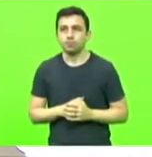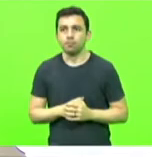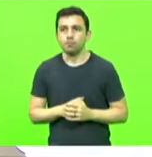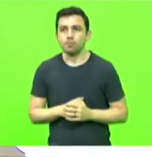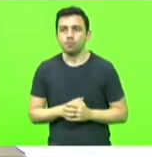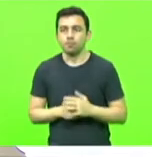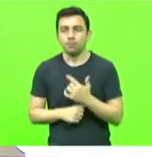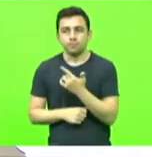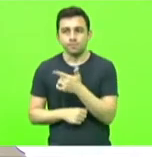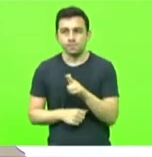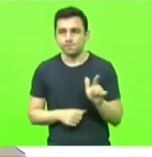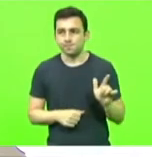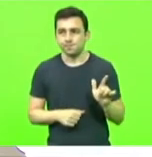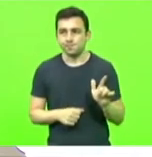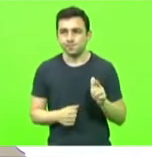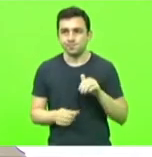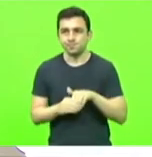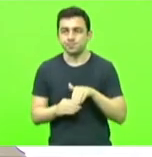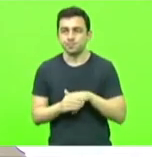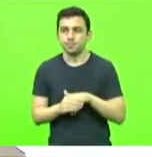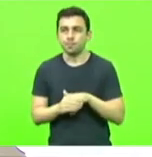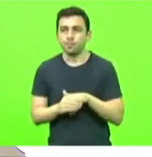Não havendo quem queira discutir, em votação.